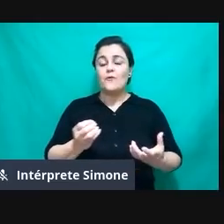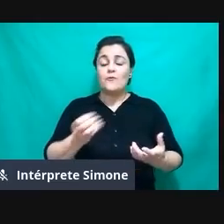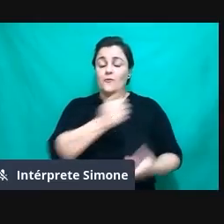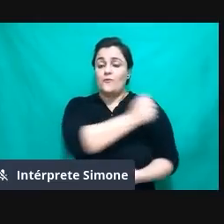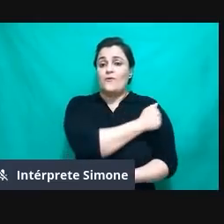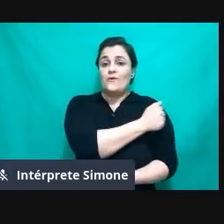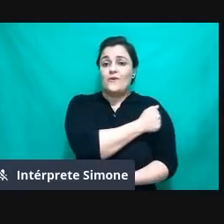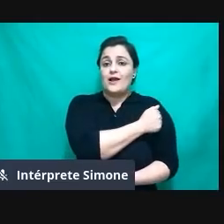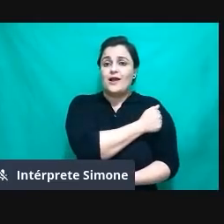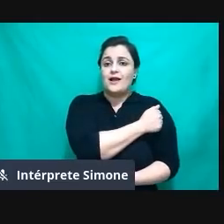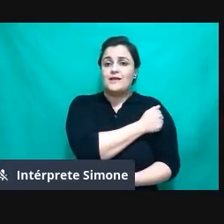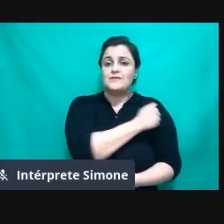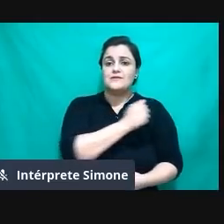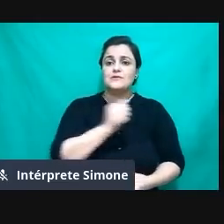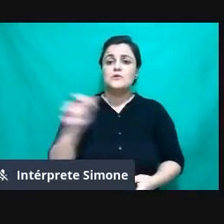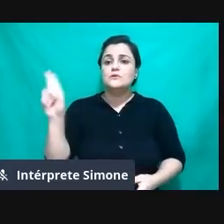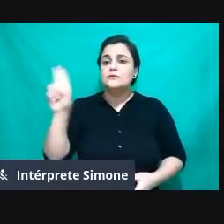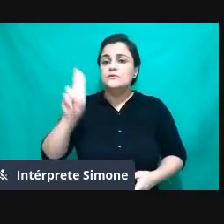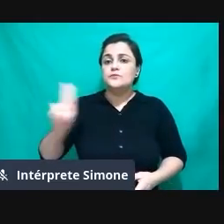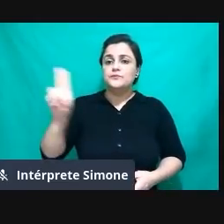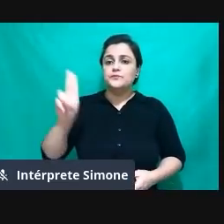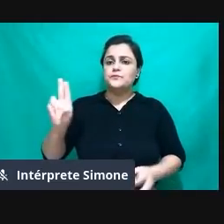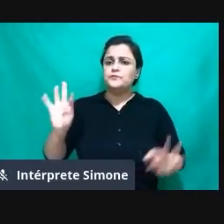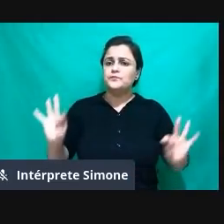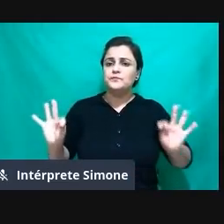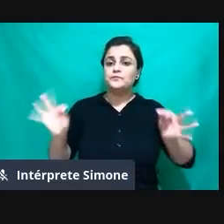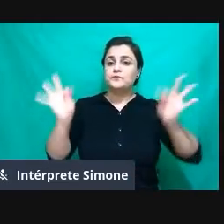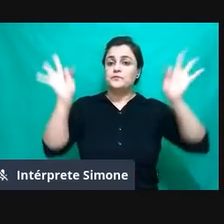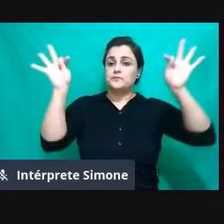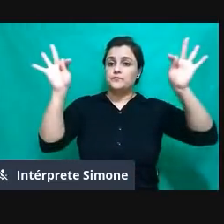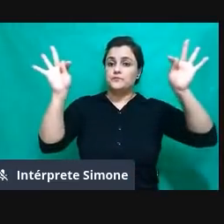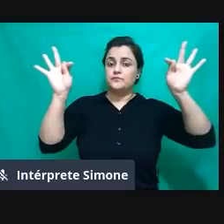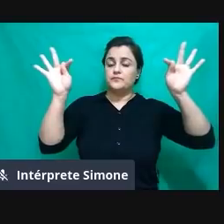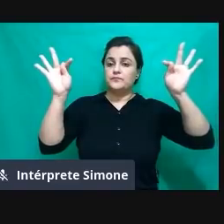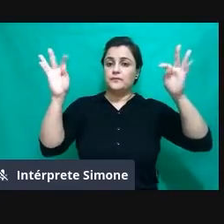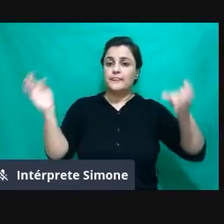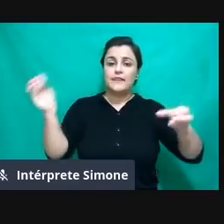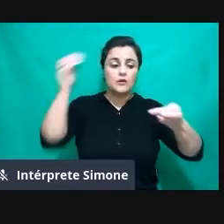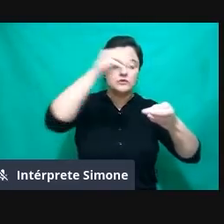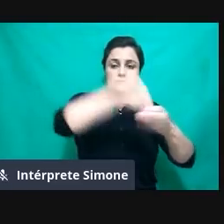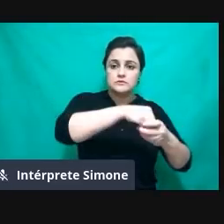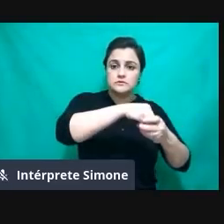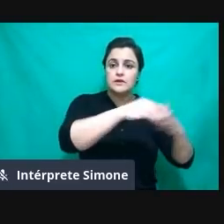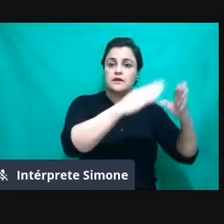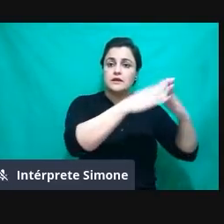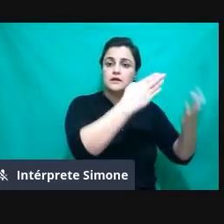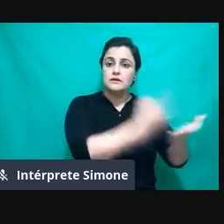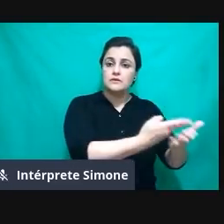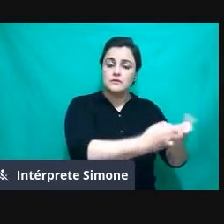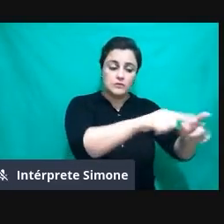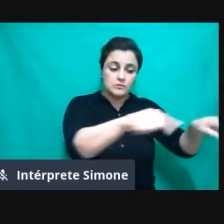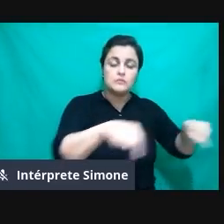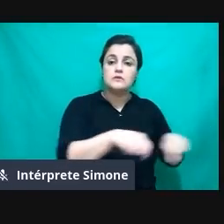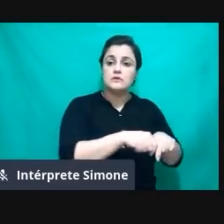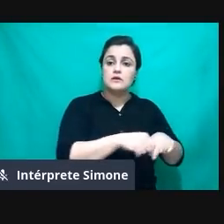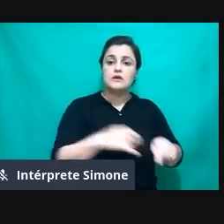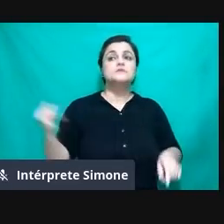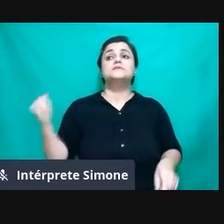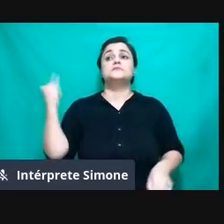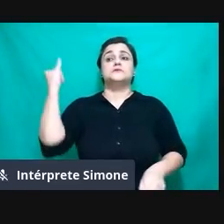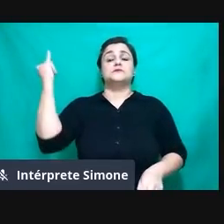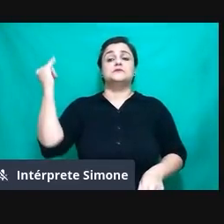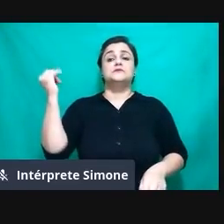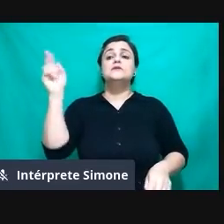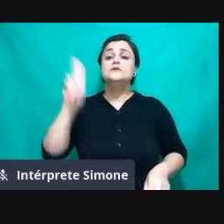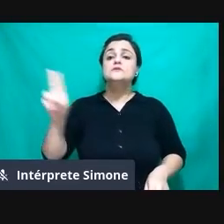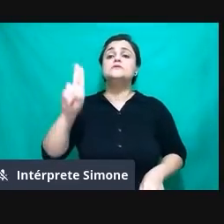ser analisada dentro do contexto escolar, dentro de sala de aula, tá? Então, nós vamos,